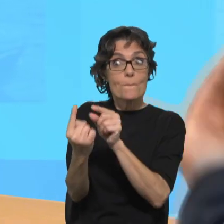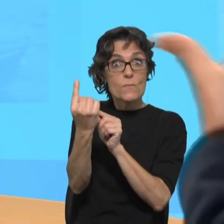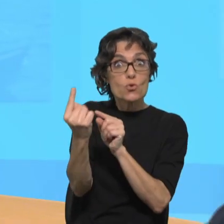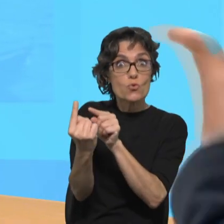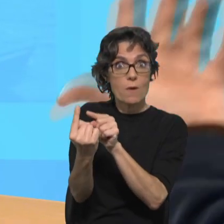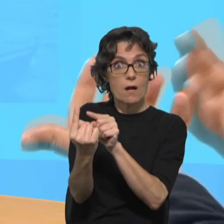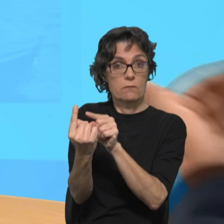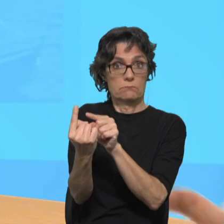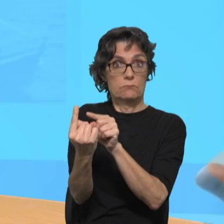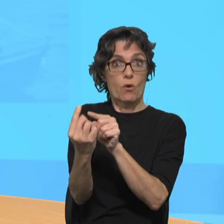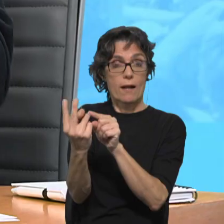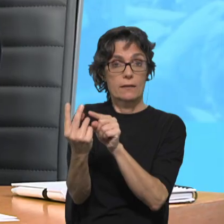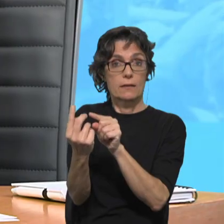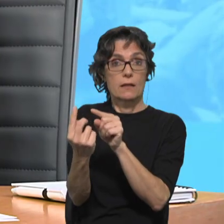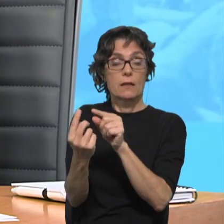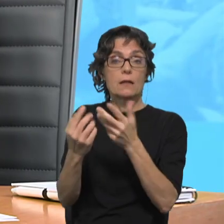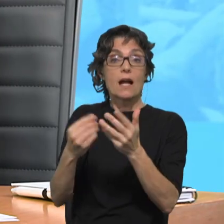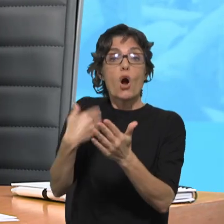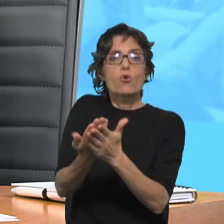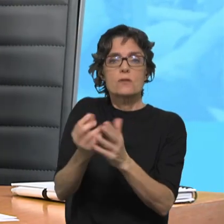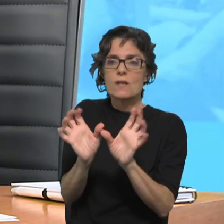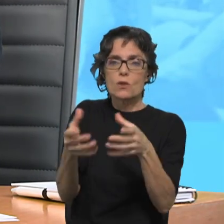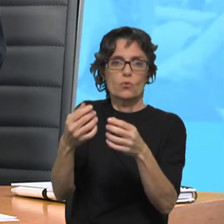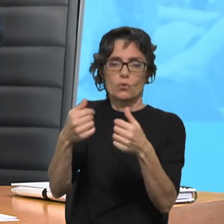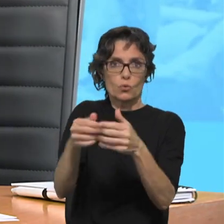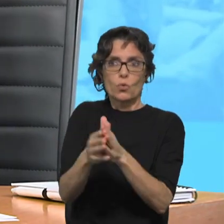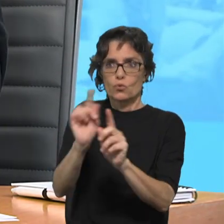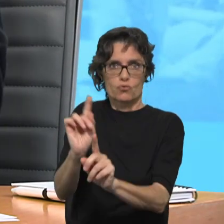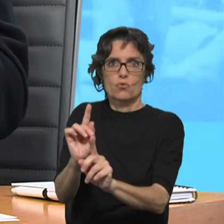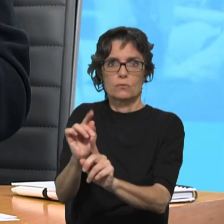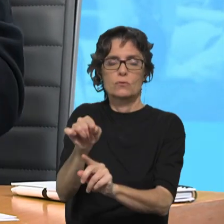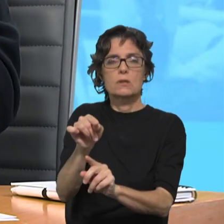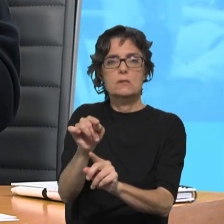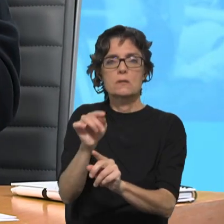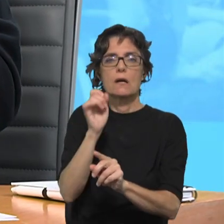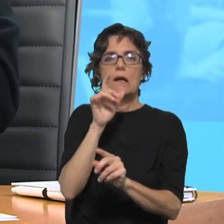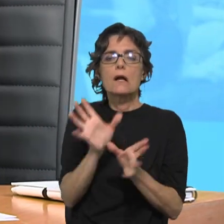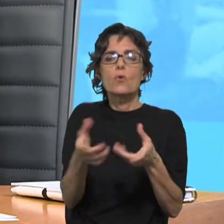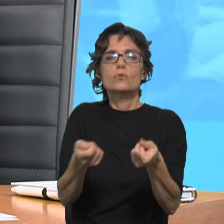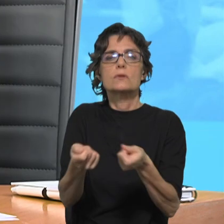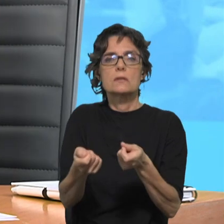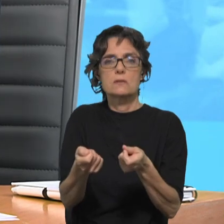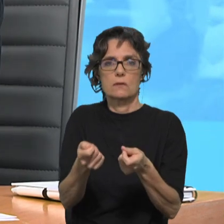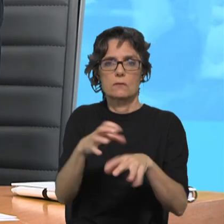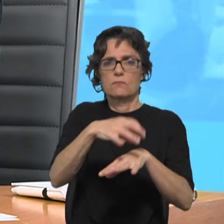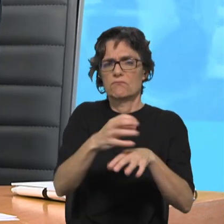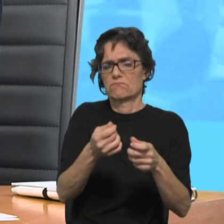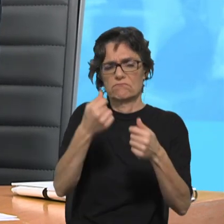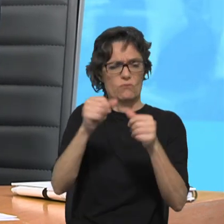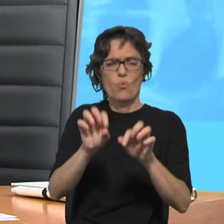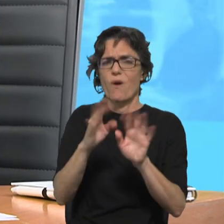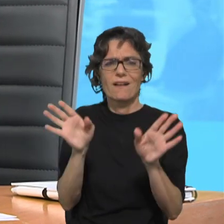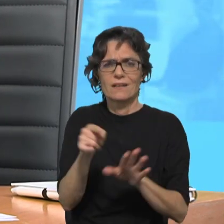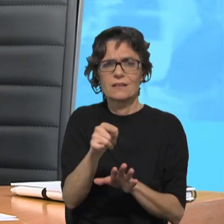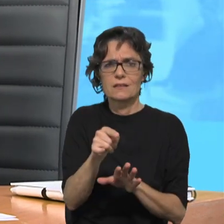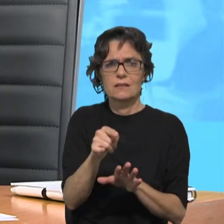responsáveis por aquilo que aquela pessoa fez. Não. As pessoas da própria organização, seja ela qual for, é